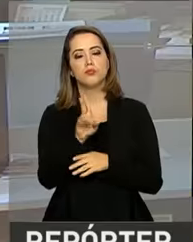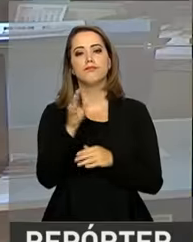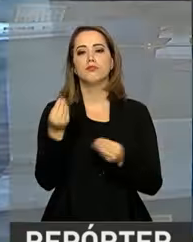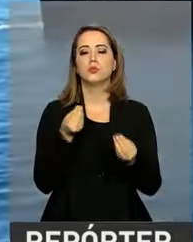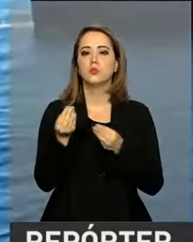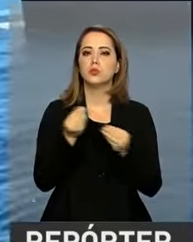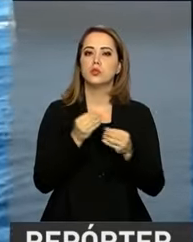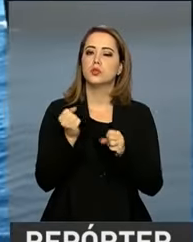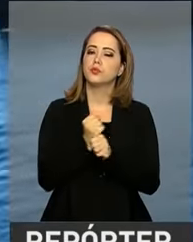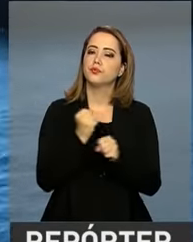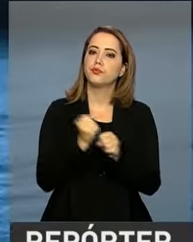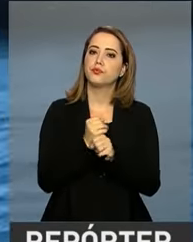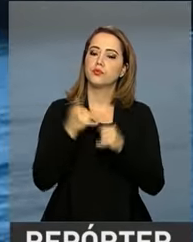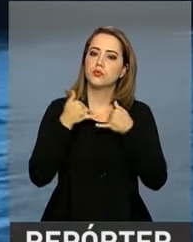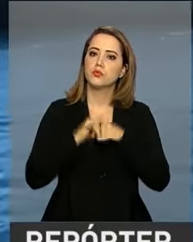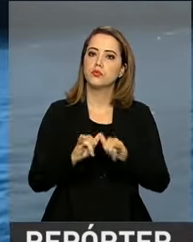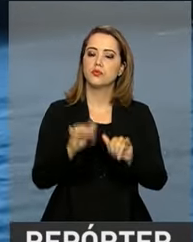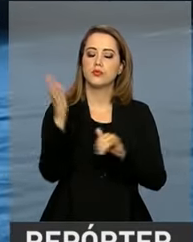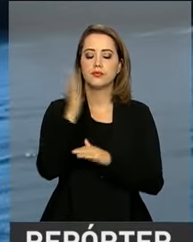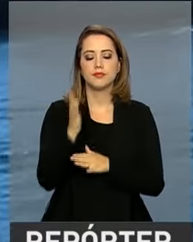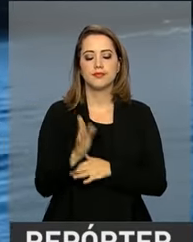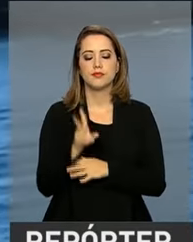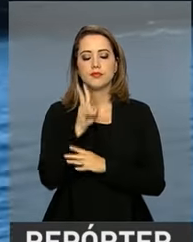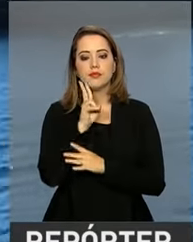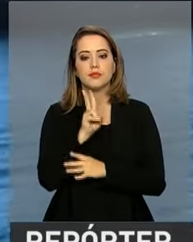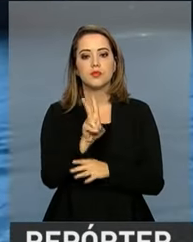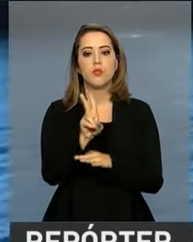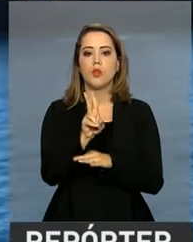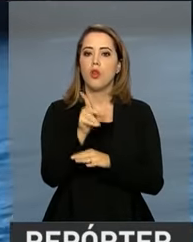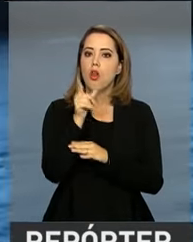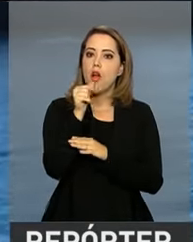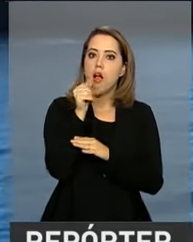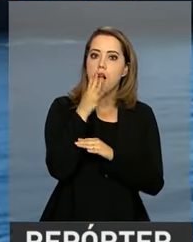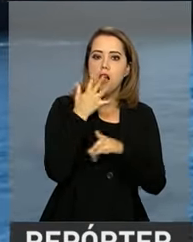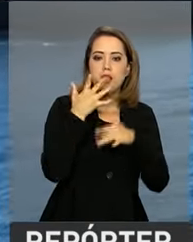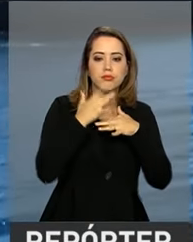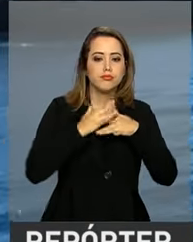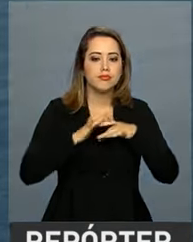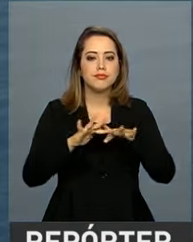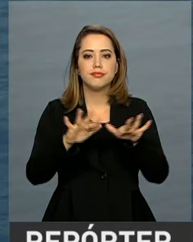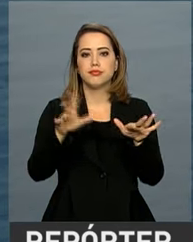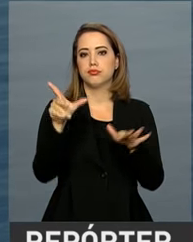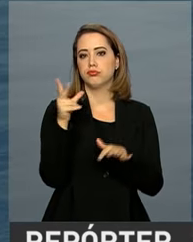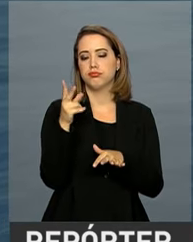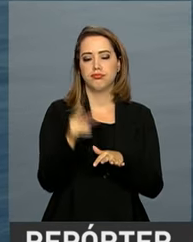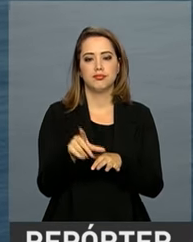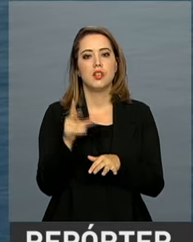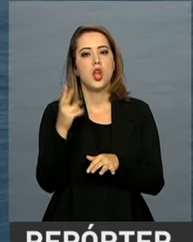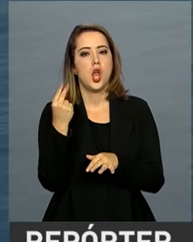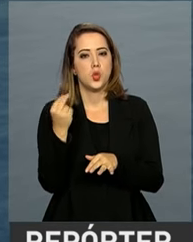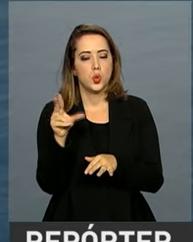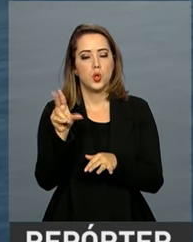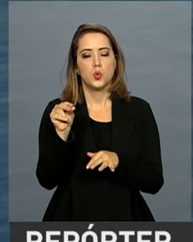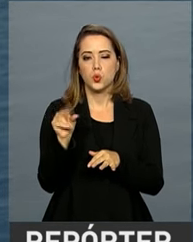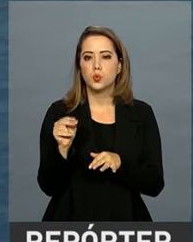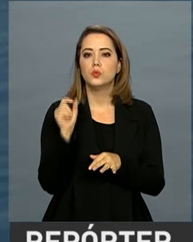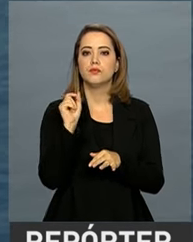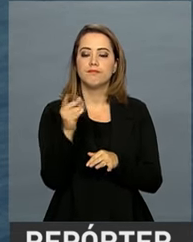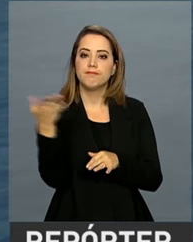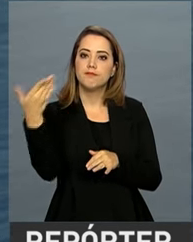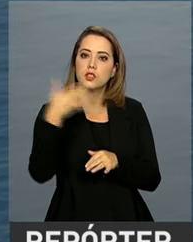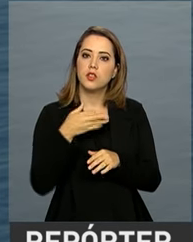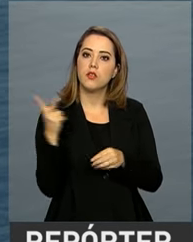país. É desse mar azul, presente em tantos cartões postais sobre o país, que vem a maior parte do petróleo